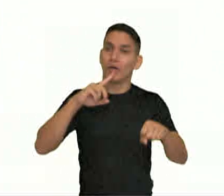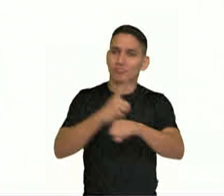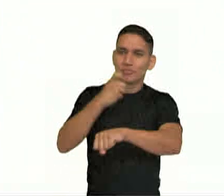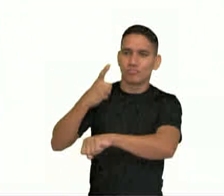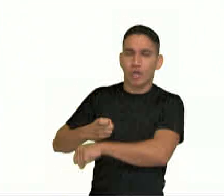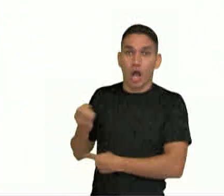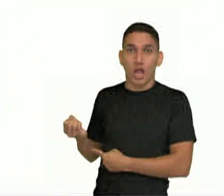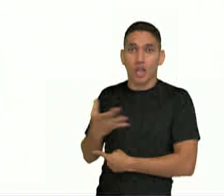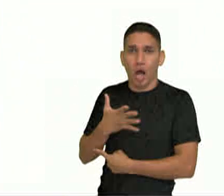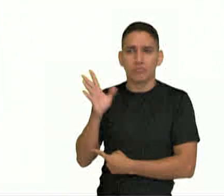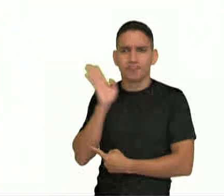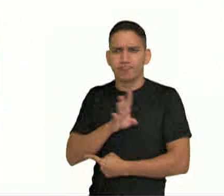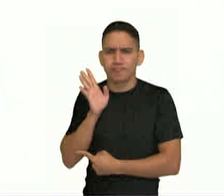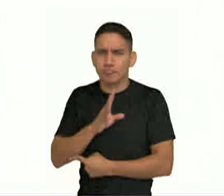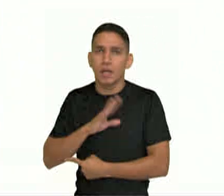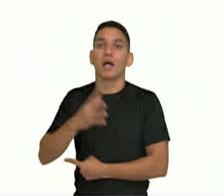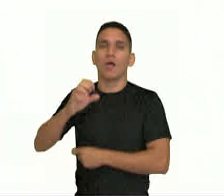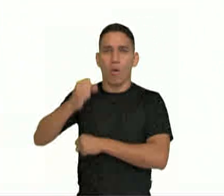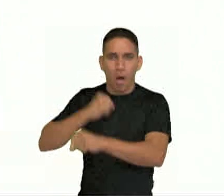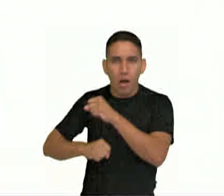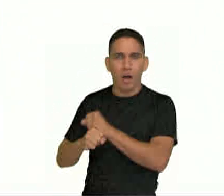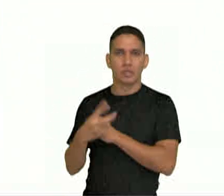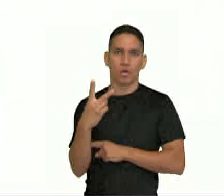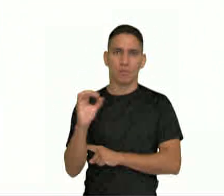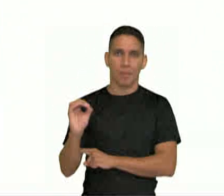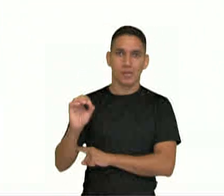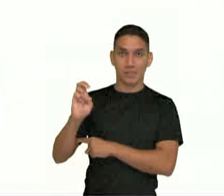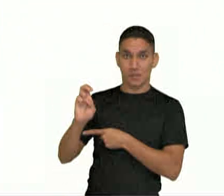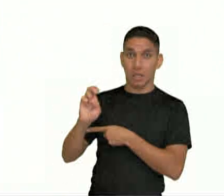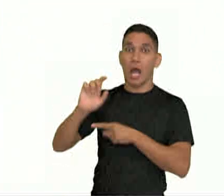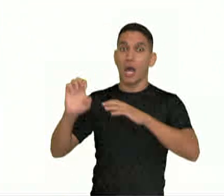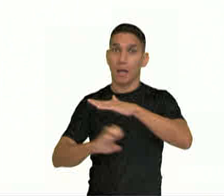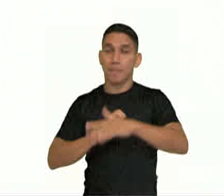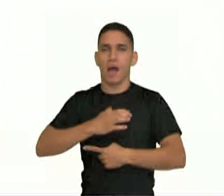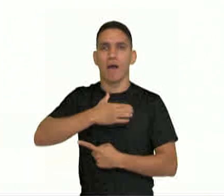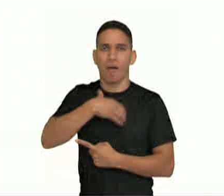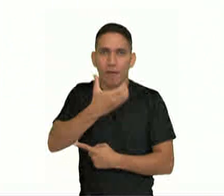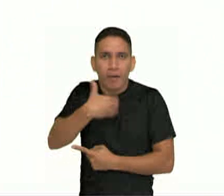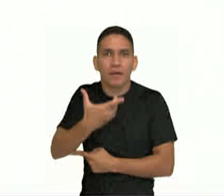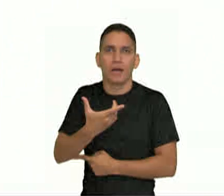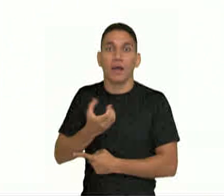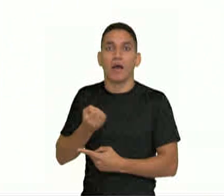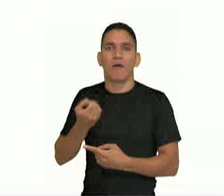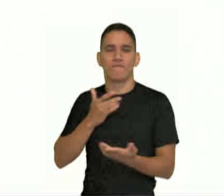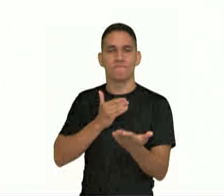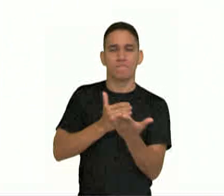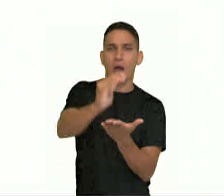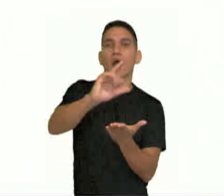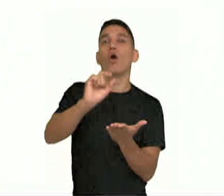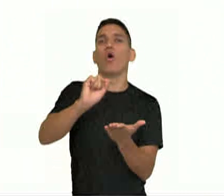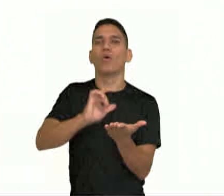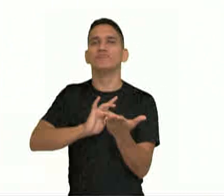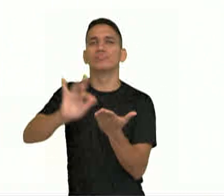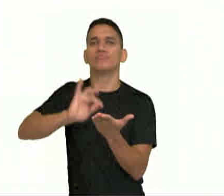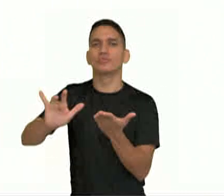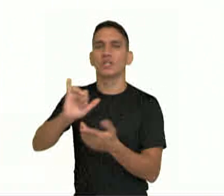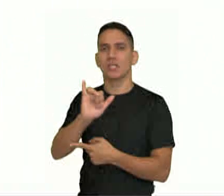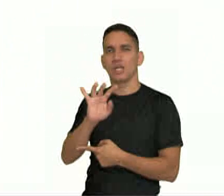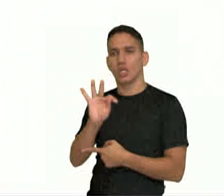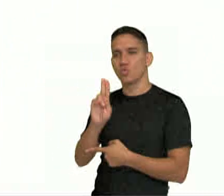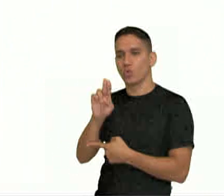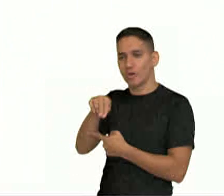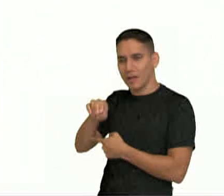novidade. Em 2005, a Apple lançou o iTunes 4.9, a